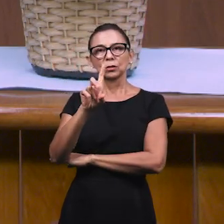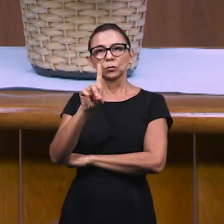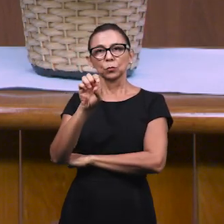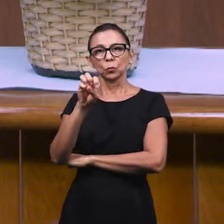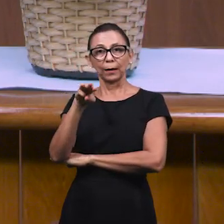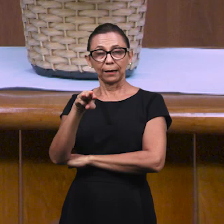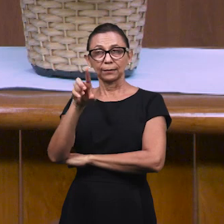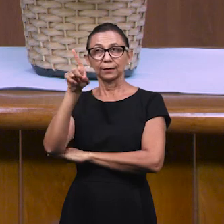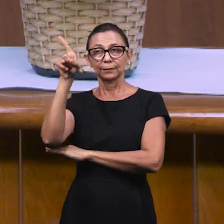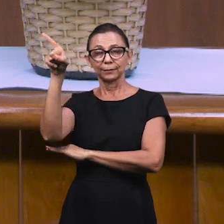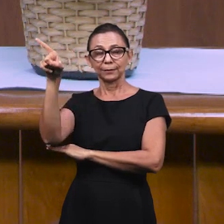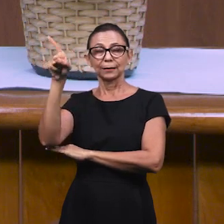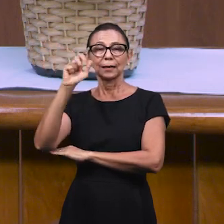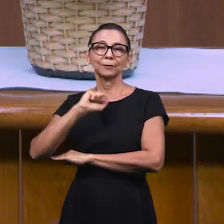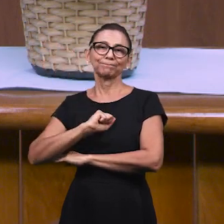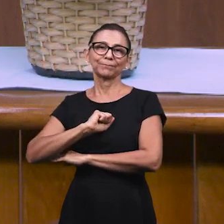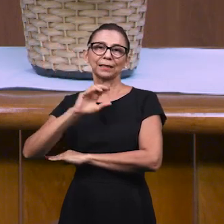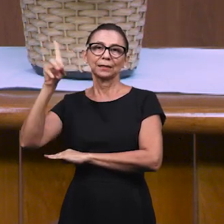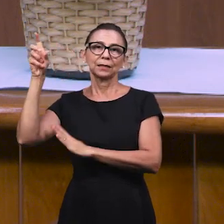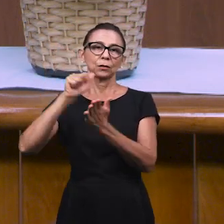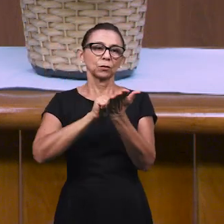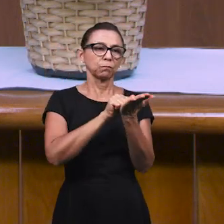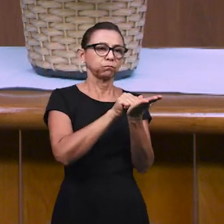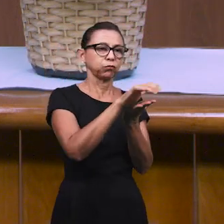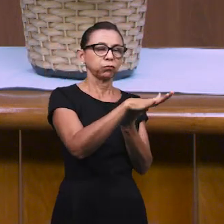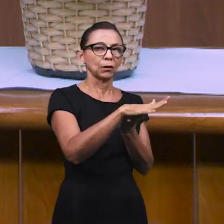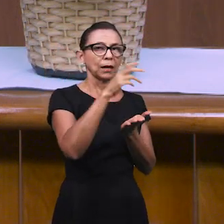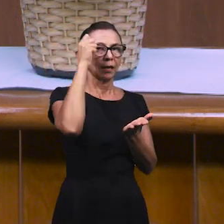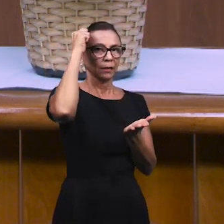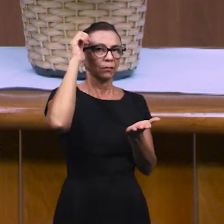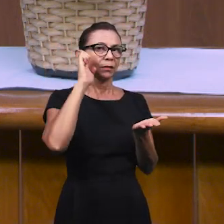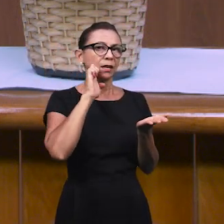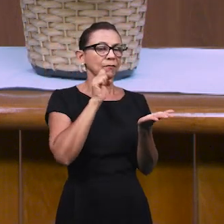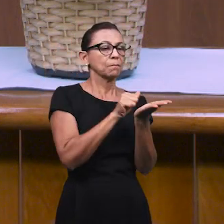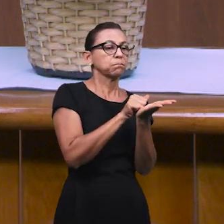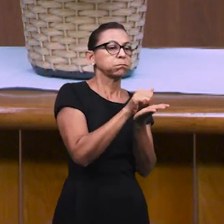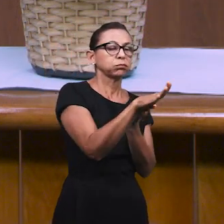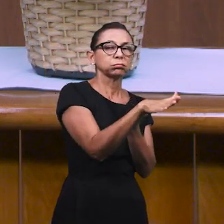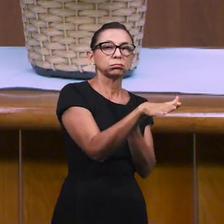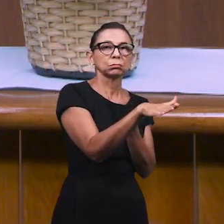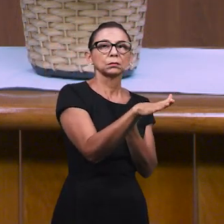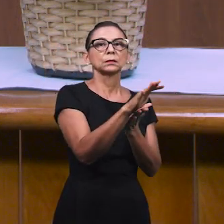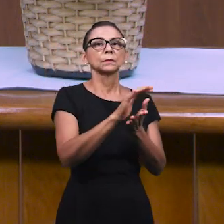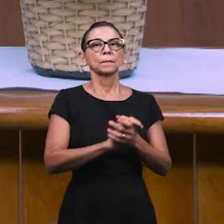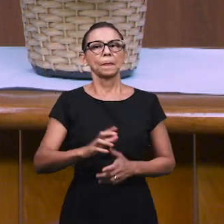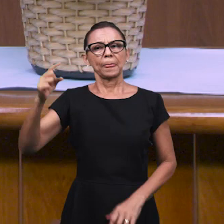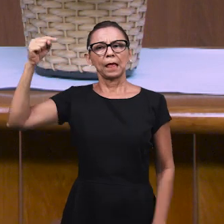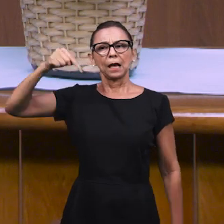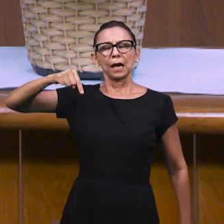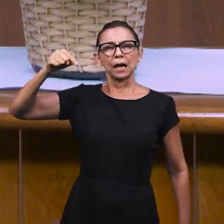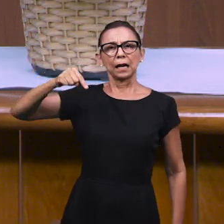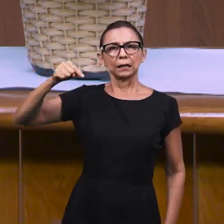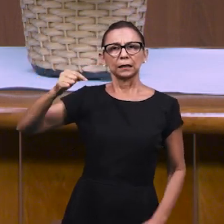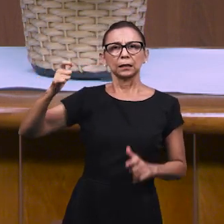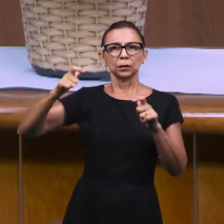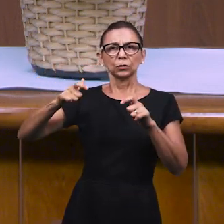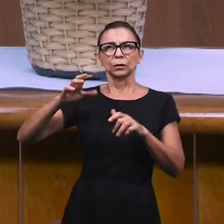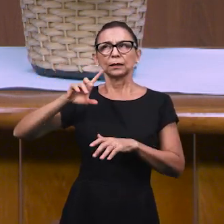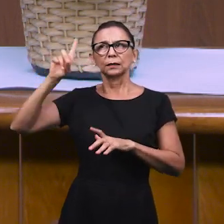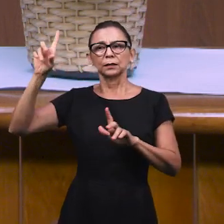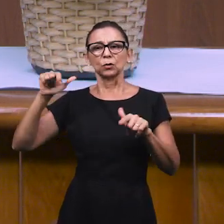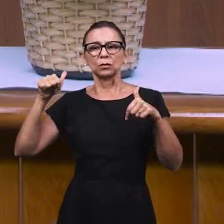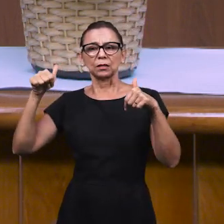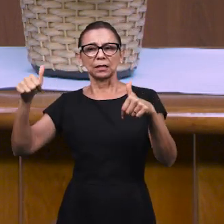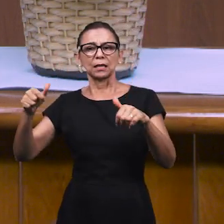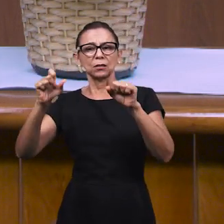Ele pecou, assim, agora você está fora deste lugar. Este lugar onde Deus opera, esse lugar onde Deus fala com você,